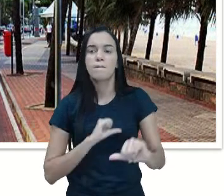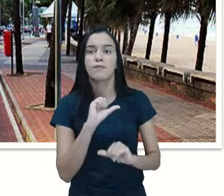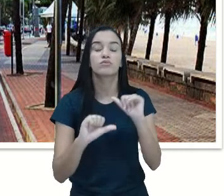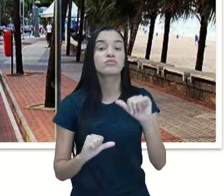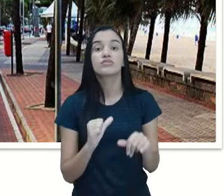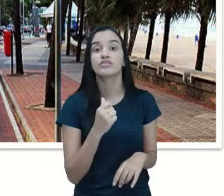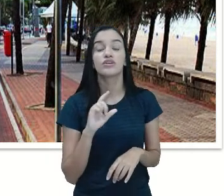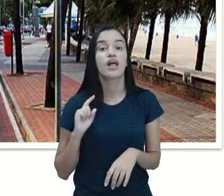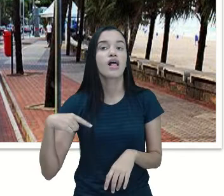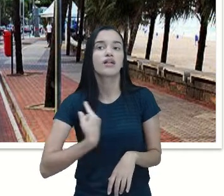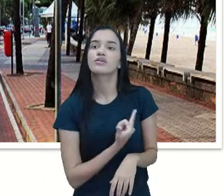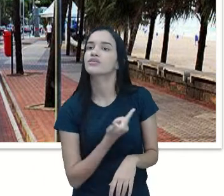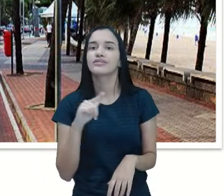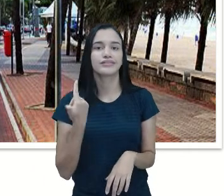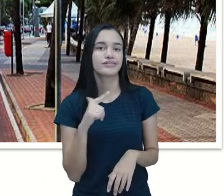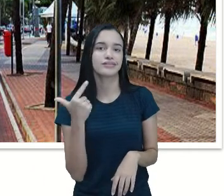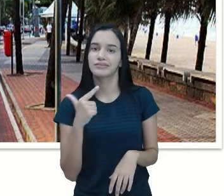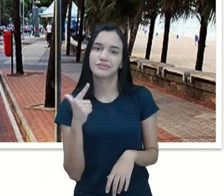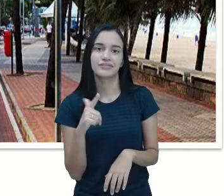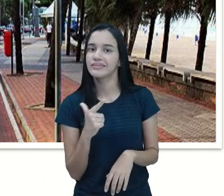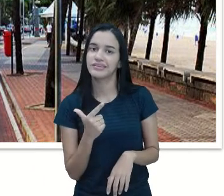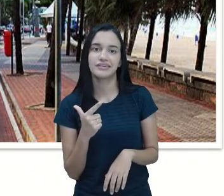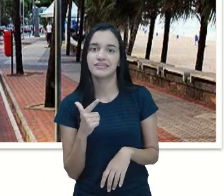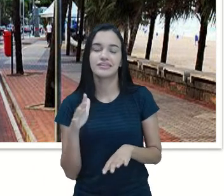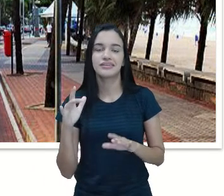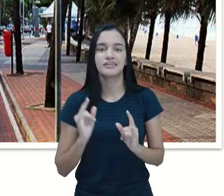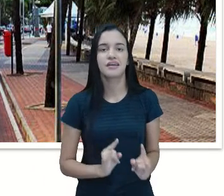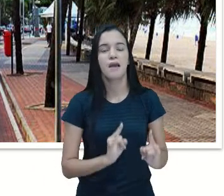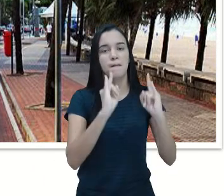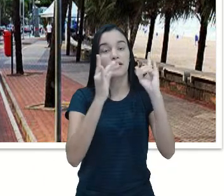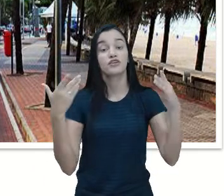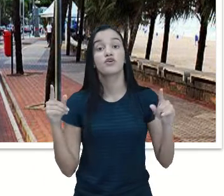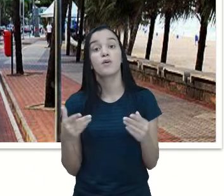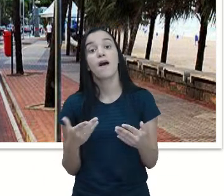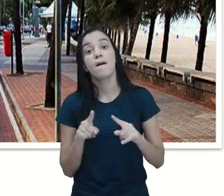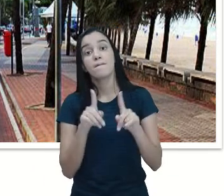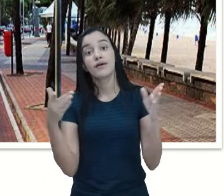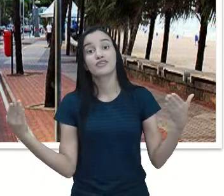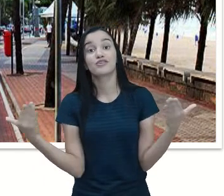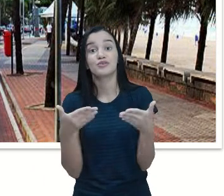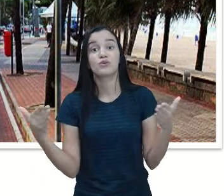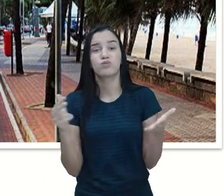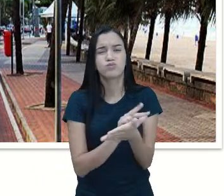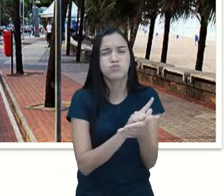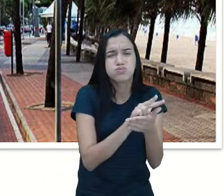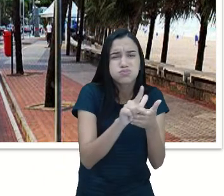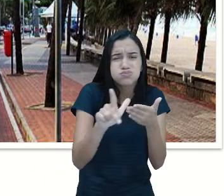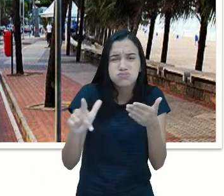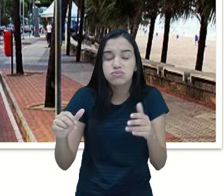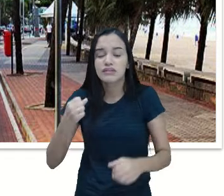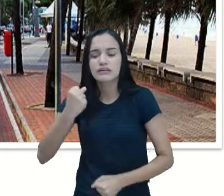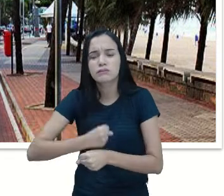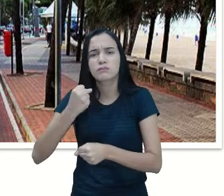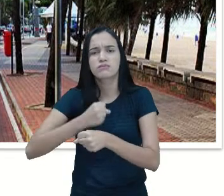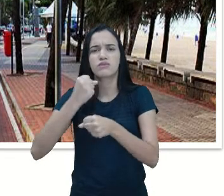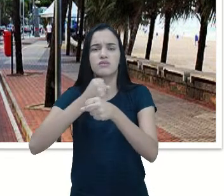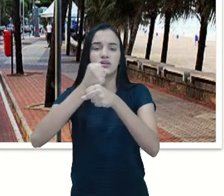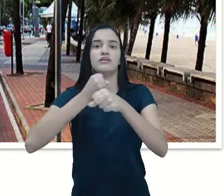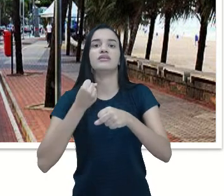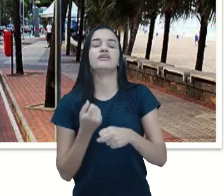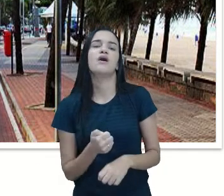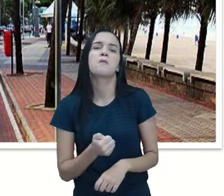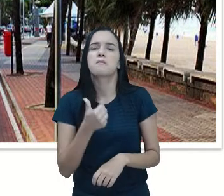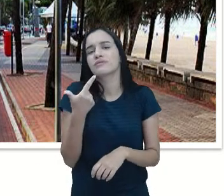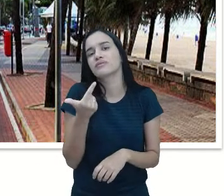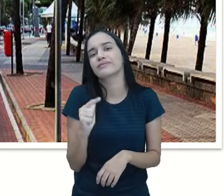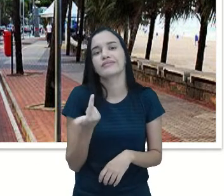não tínhamos prédios na orla da Praia de Boa Viagem. Hoje nós temos um monte de construções, né? Quase não tem